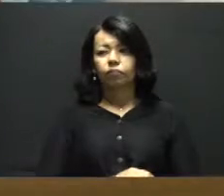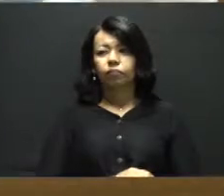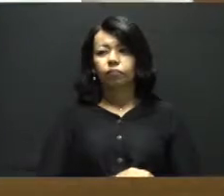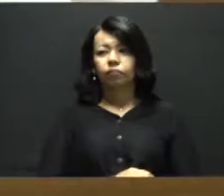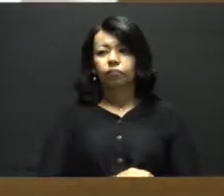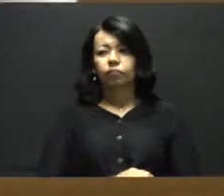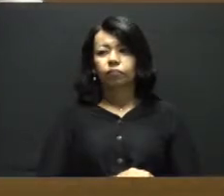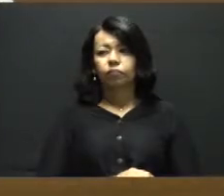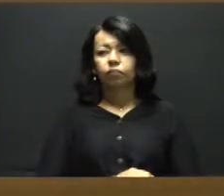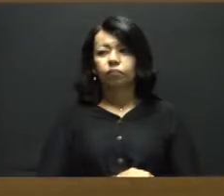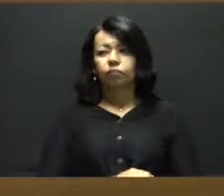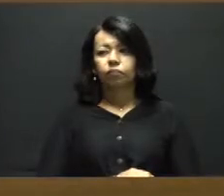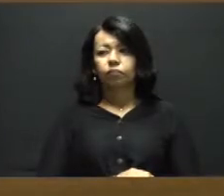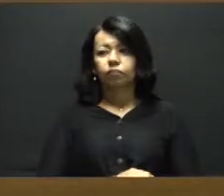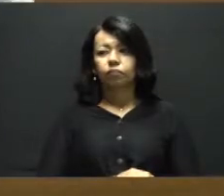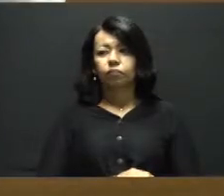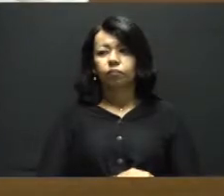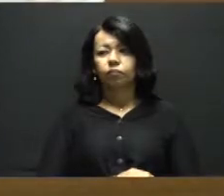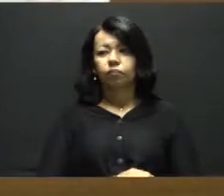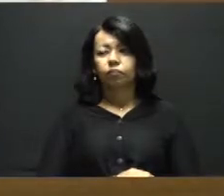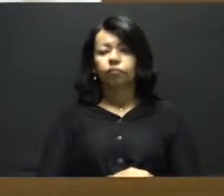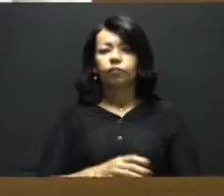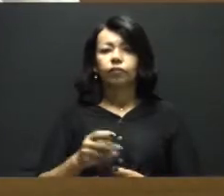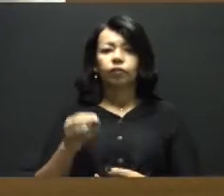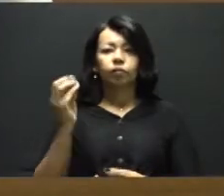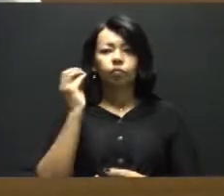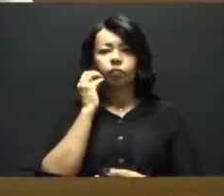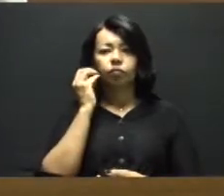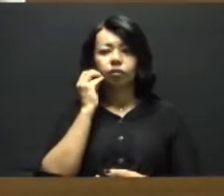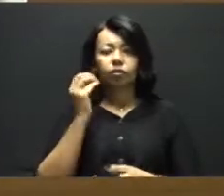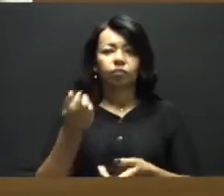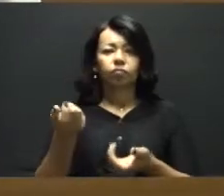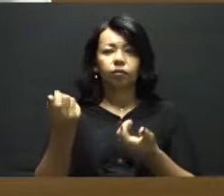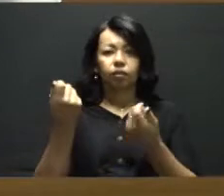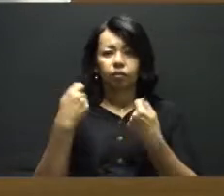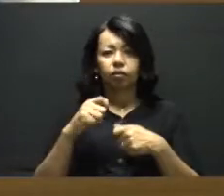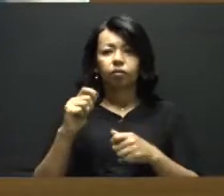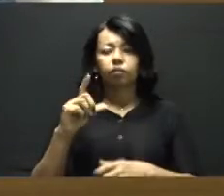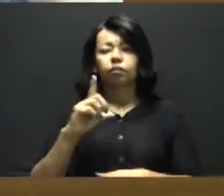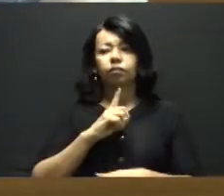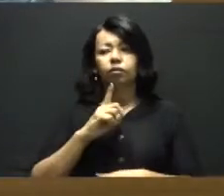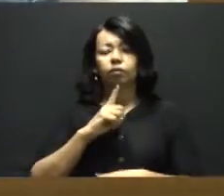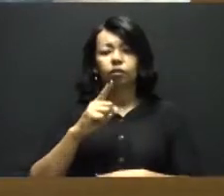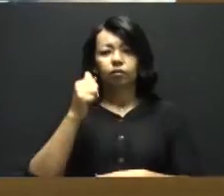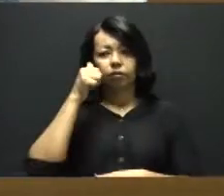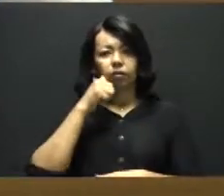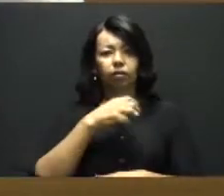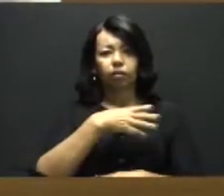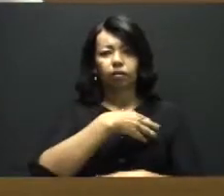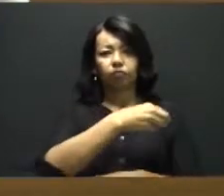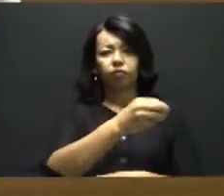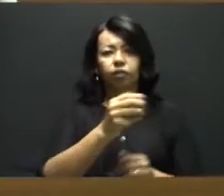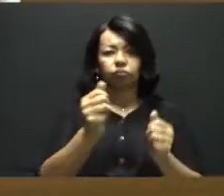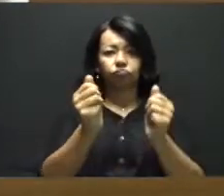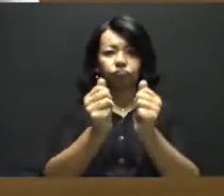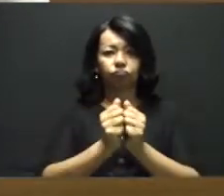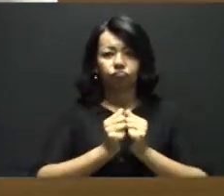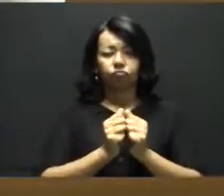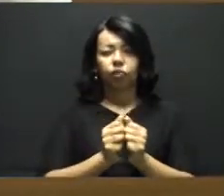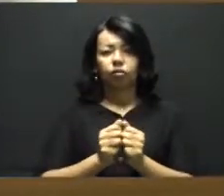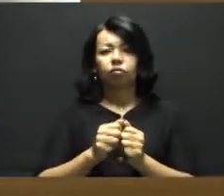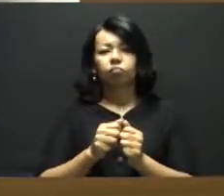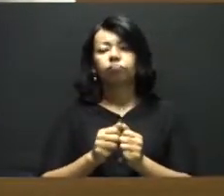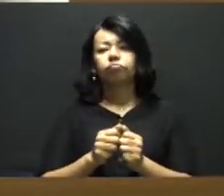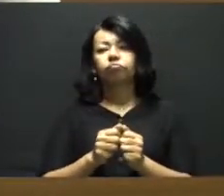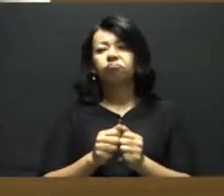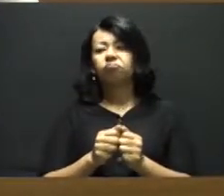eu quero agradecer a deus pela oportunidade que ele está me dando de ter a minha filha do meu lado e independente de